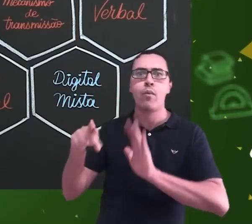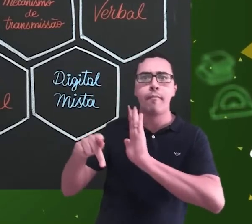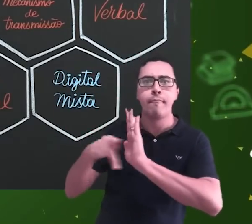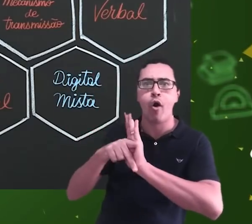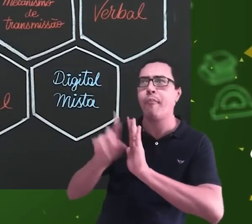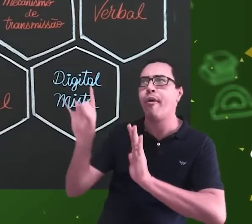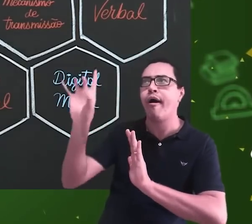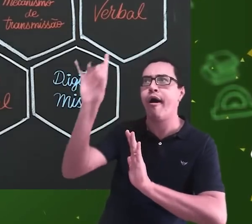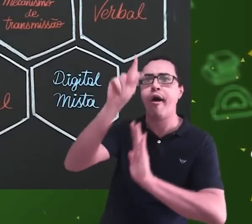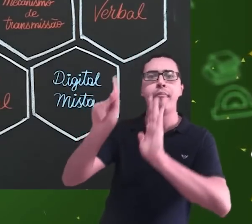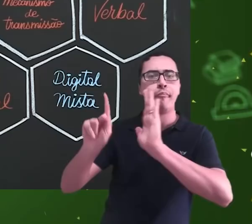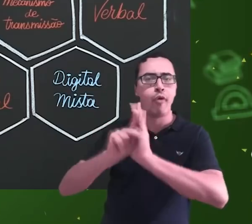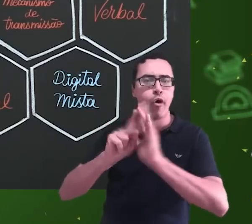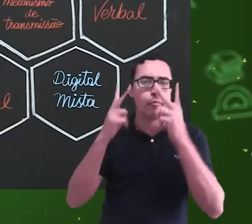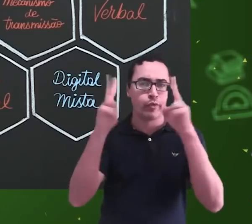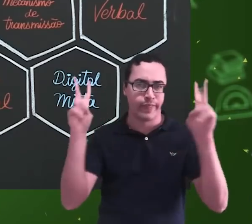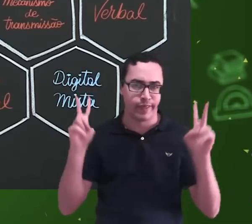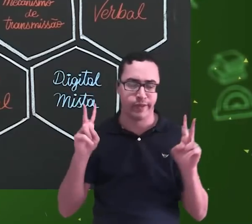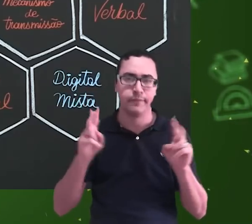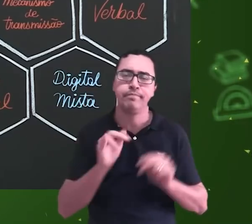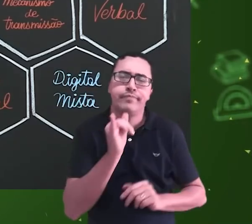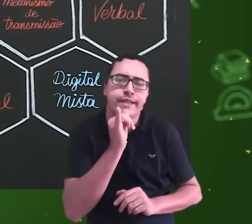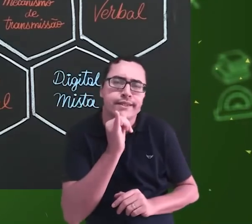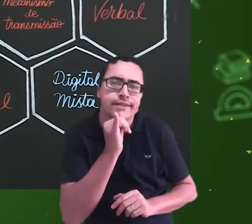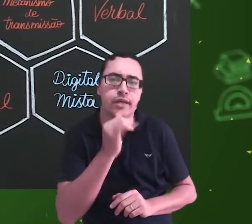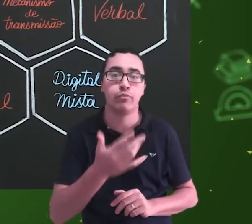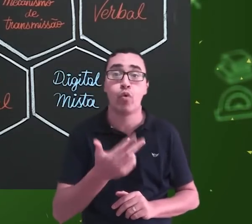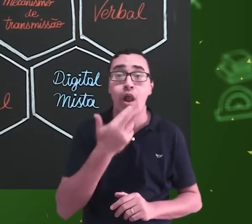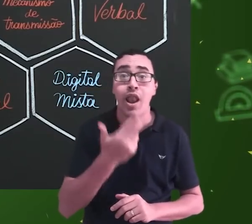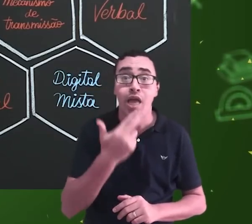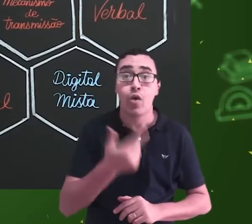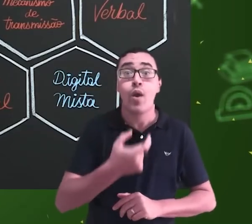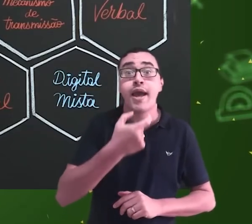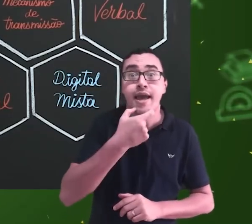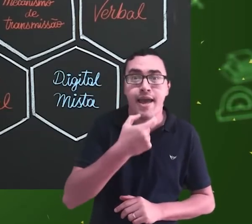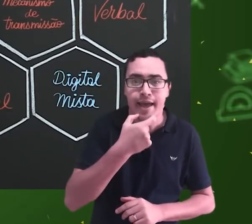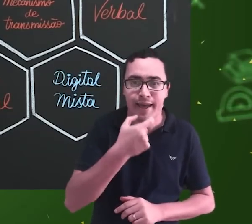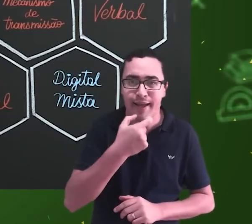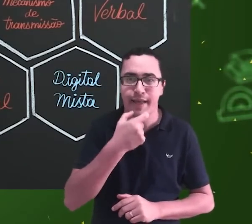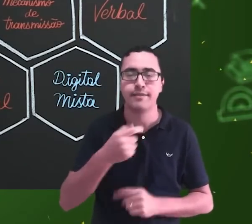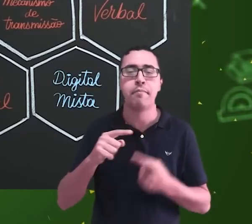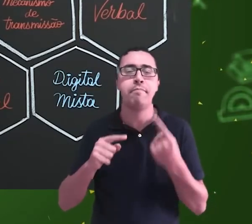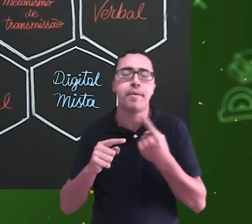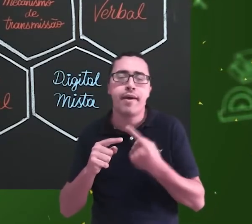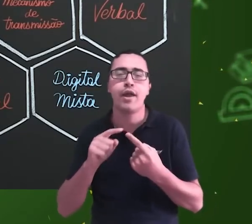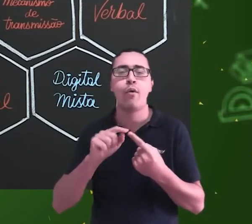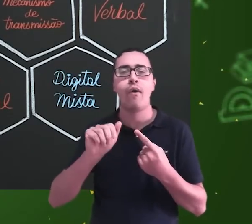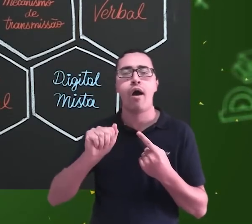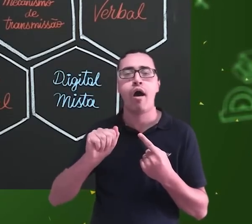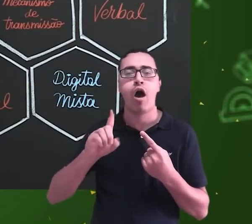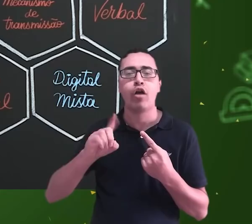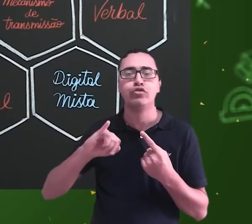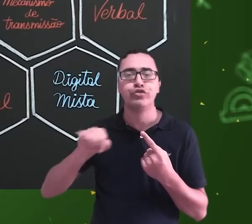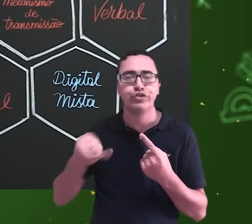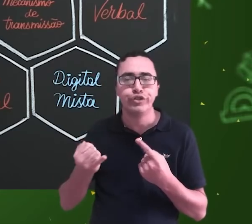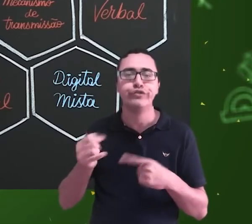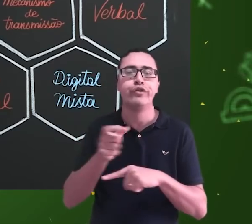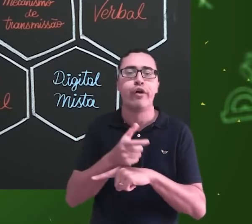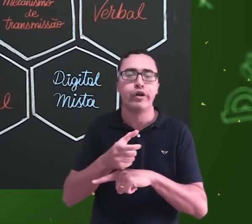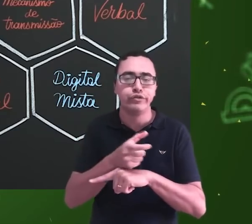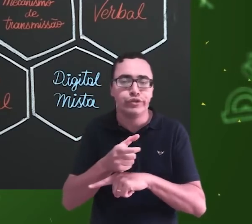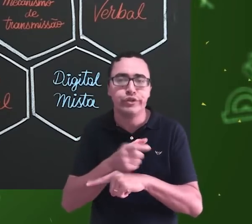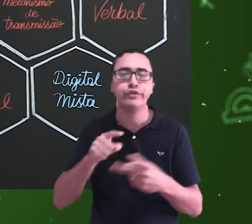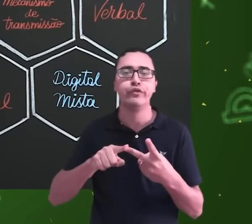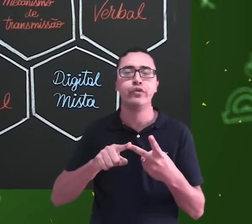sistemas próprios. Se você for dar uma olhadinha, por exemplo, na língua inglesa, você vai perceber que o adjetivo vem antes do substantivo em algumas regras. E aí você